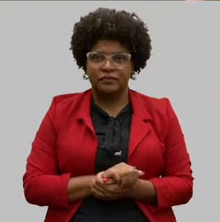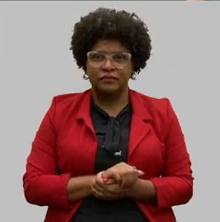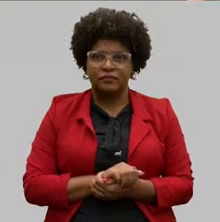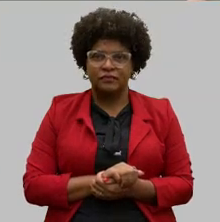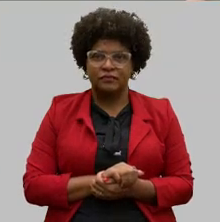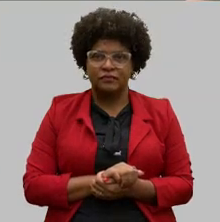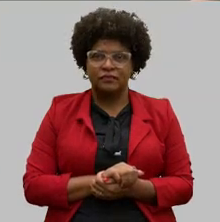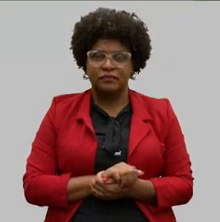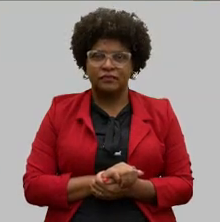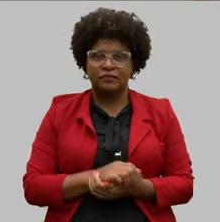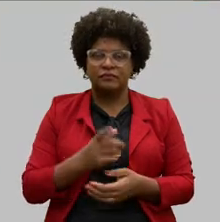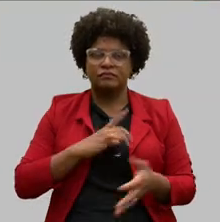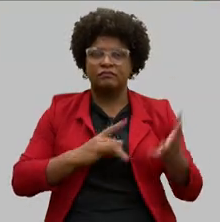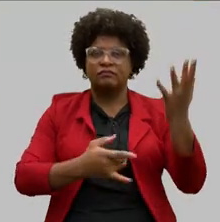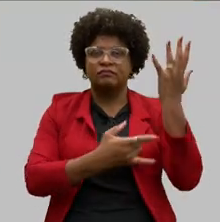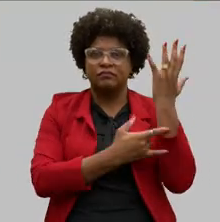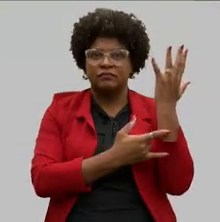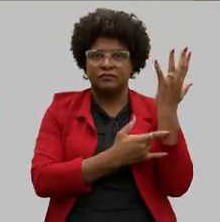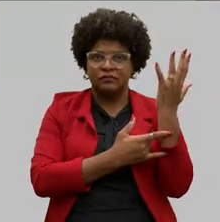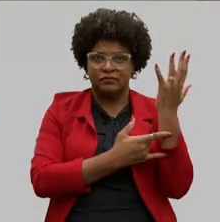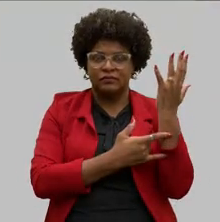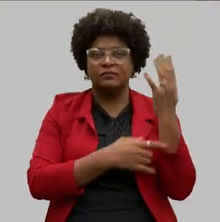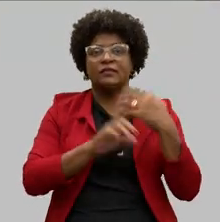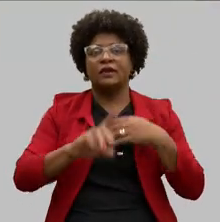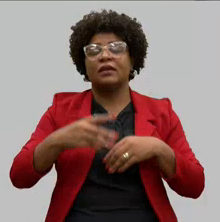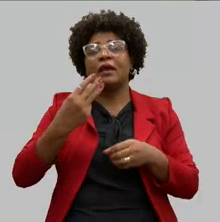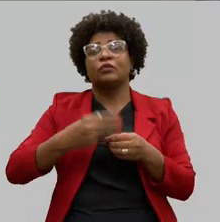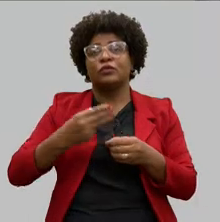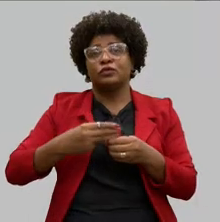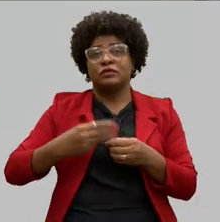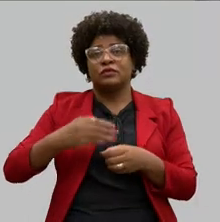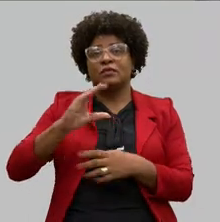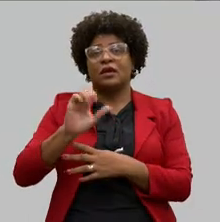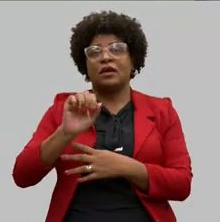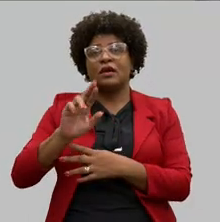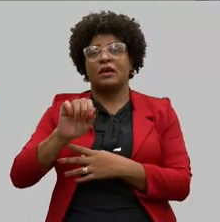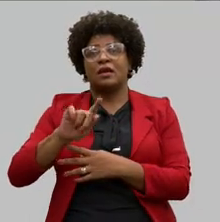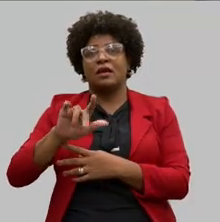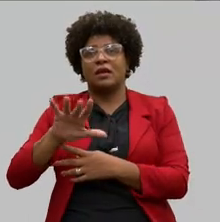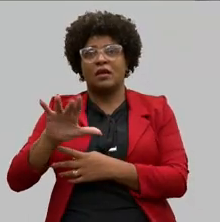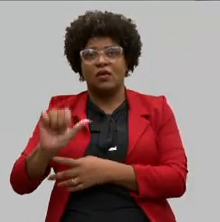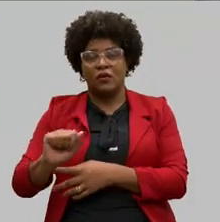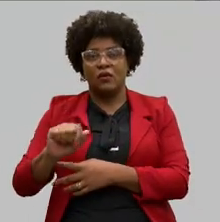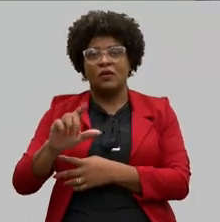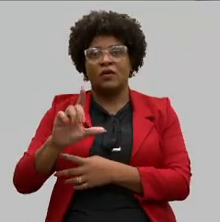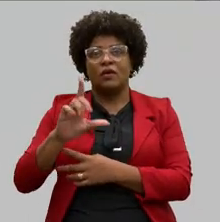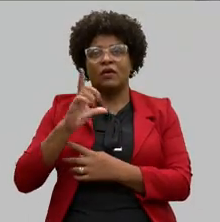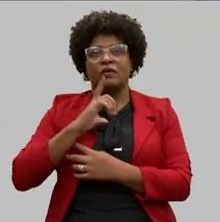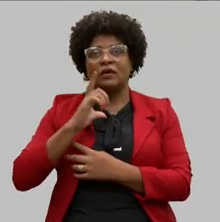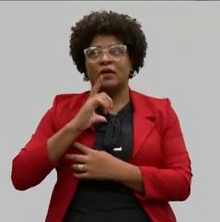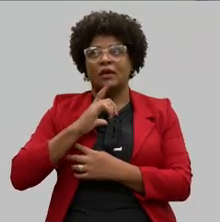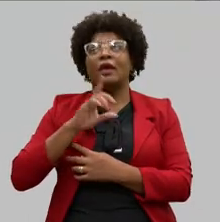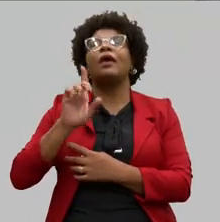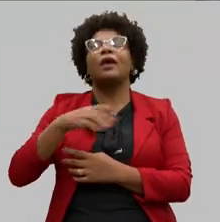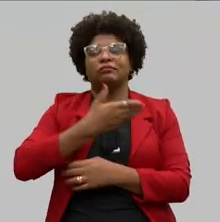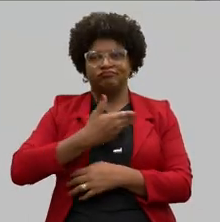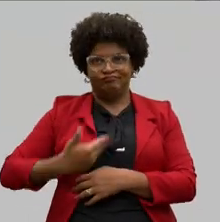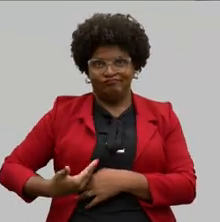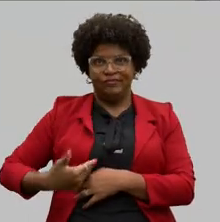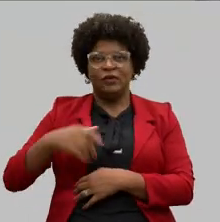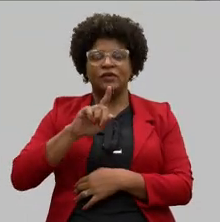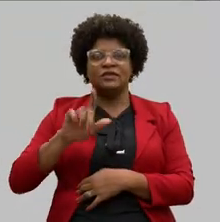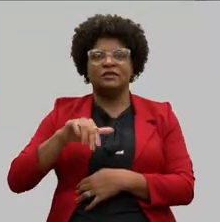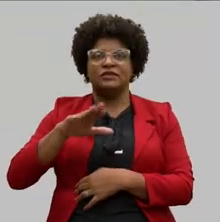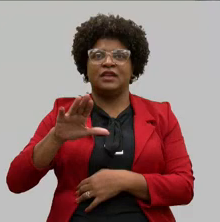Universidade do Estado de Minas Gerais a doar o município de Carangola o imóvel que especifica deoria do governador Romeu Zema